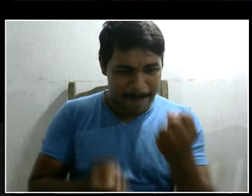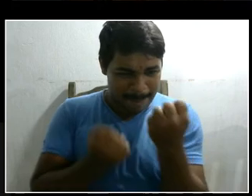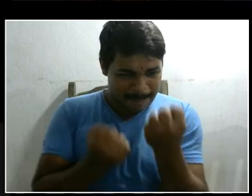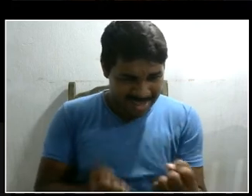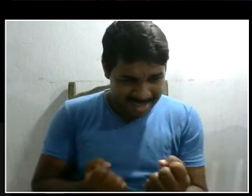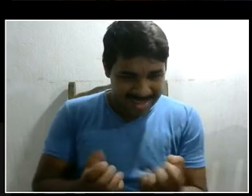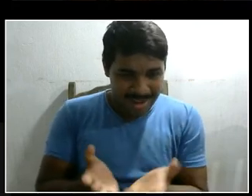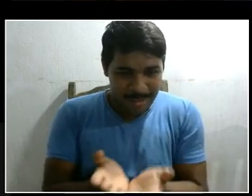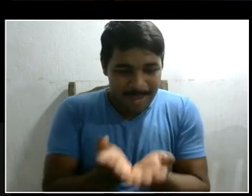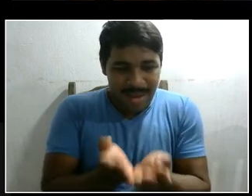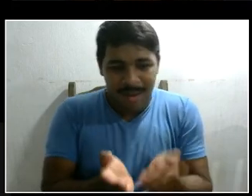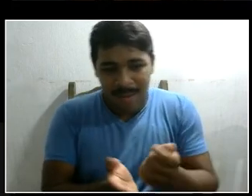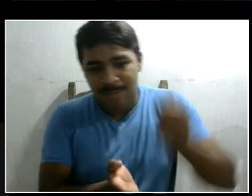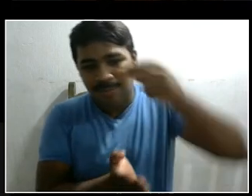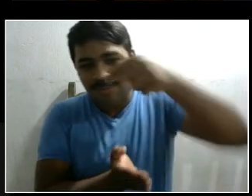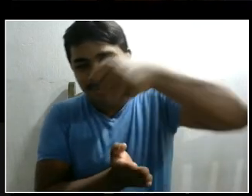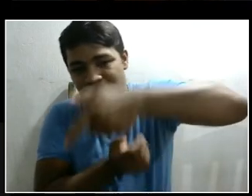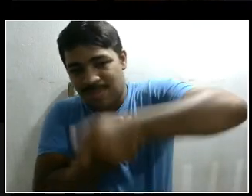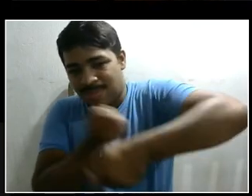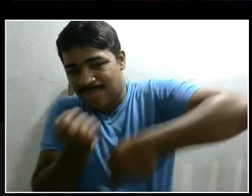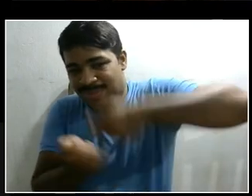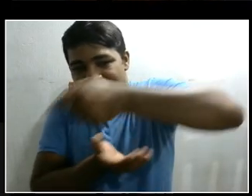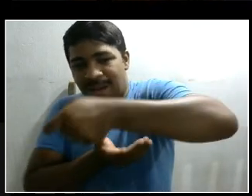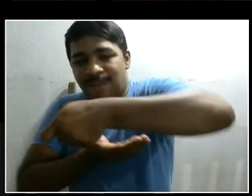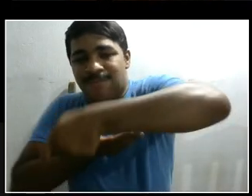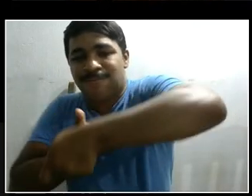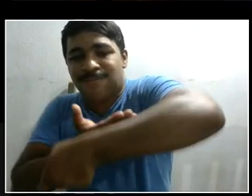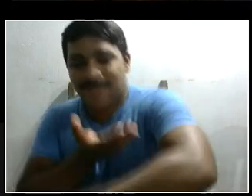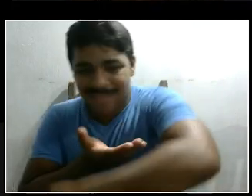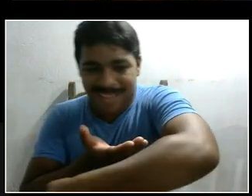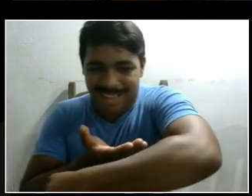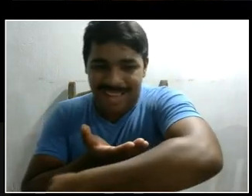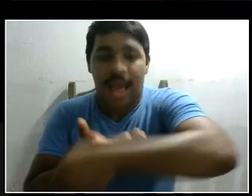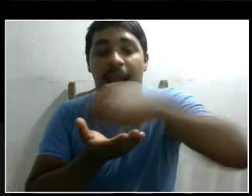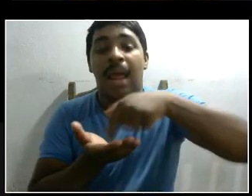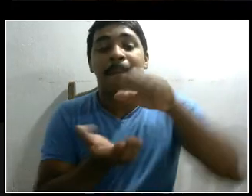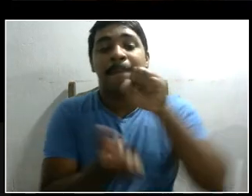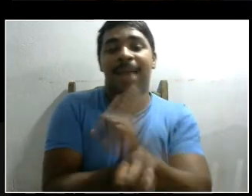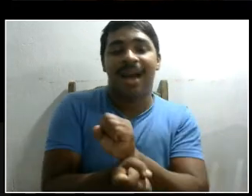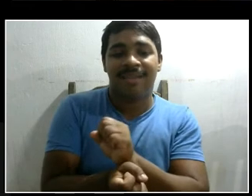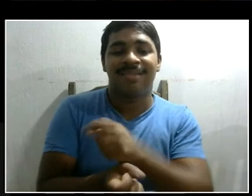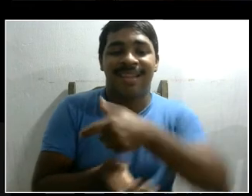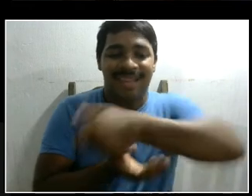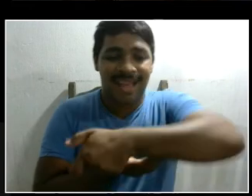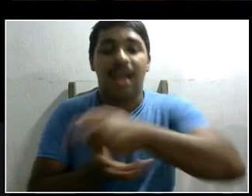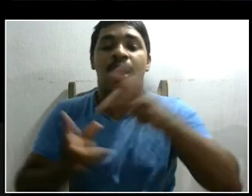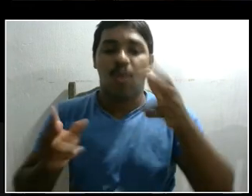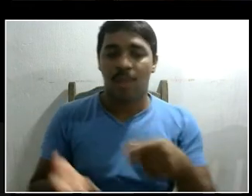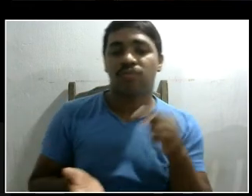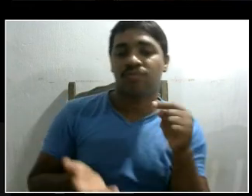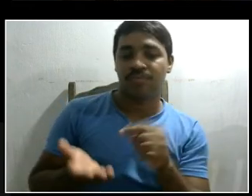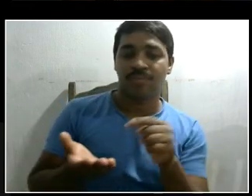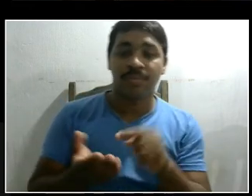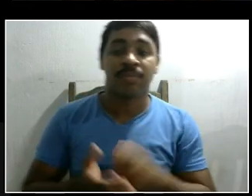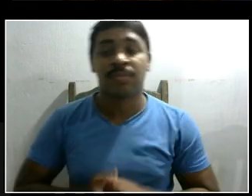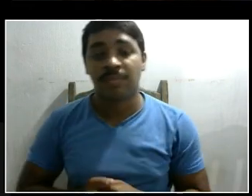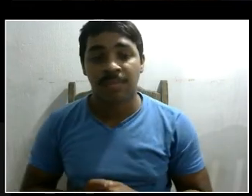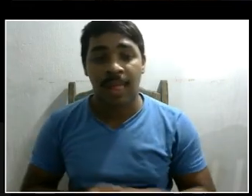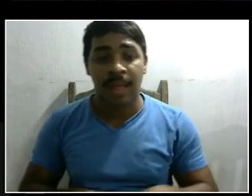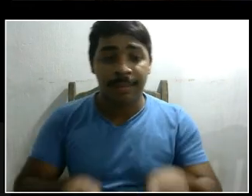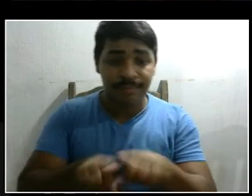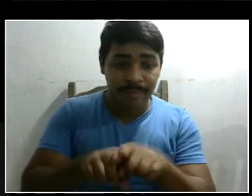ancoragem, ela faz a célula ficar naquele ponto específico, tá? Ela serve também para dar resistência, tá? A célula, né, para fazer